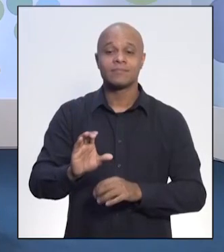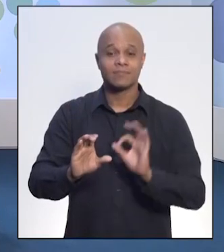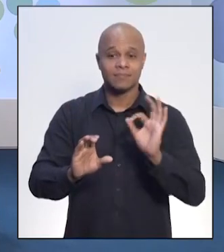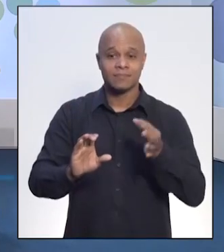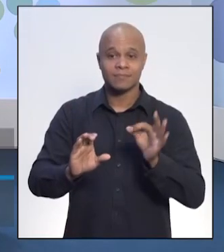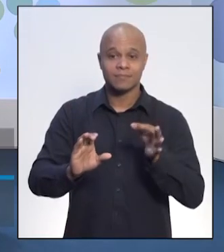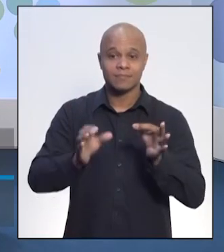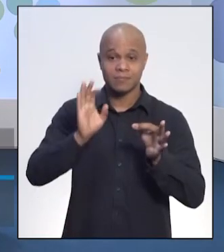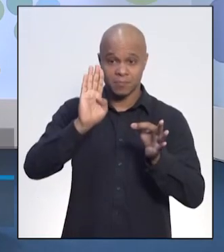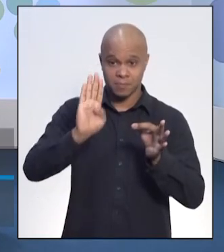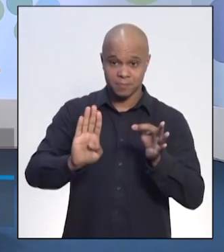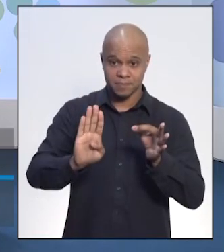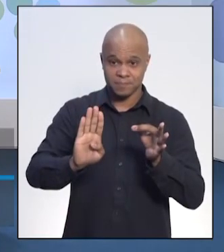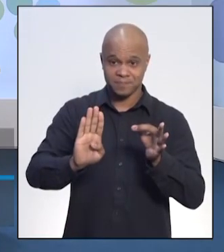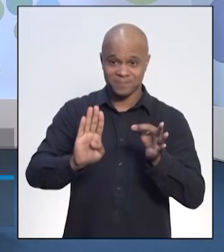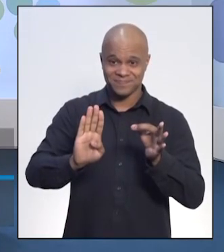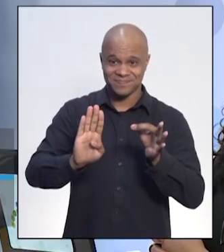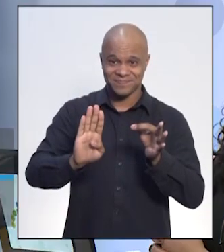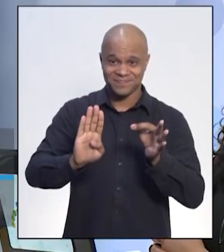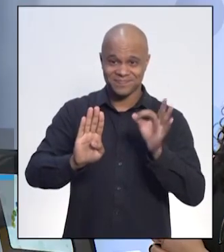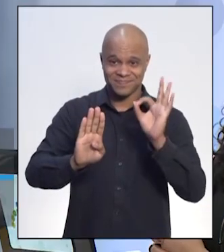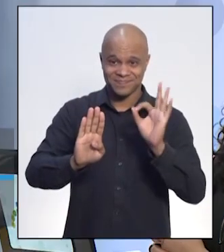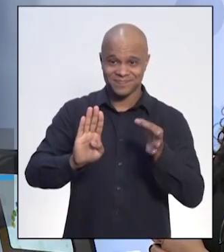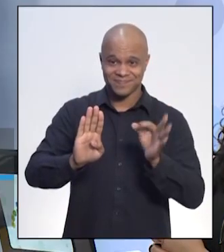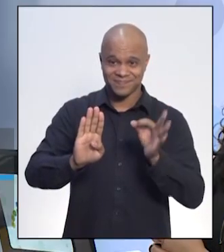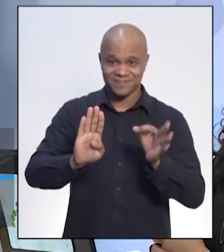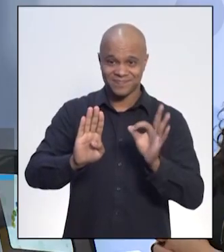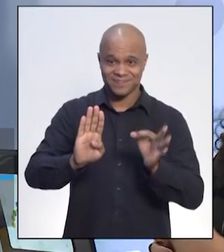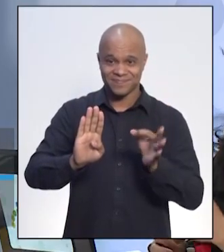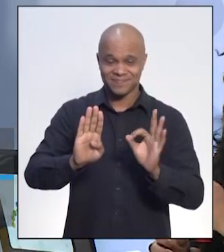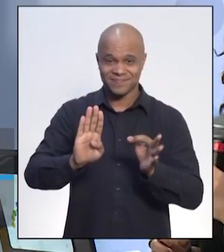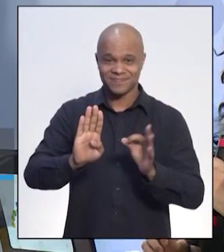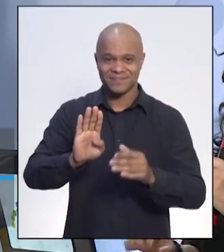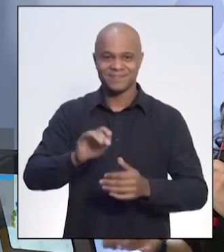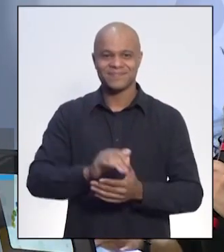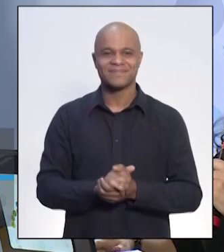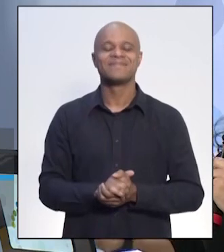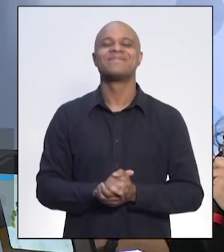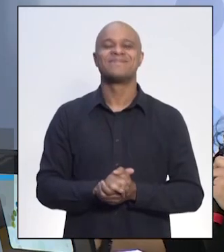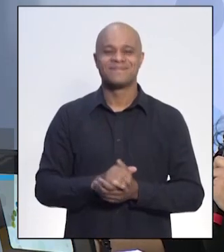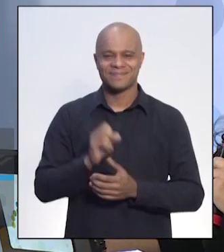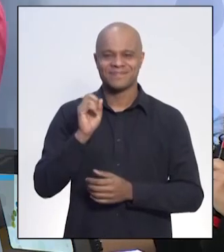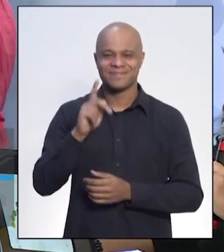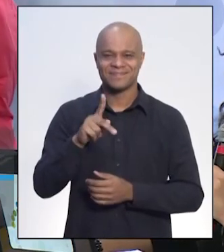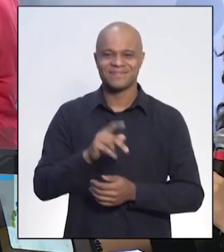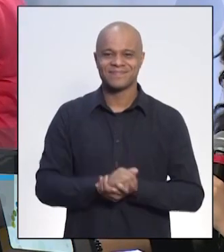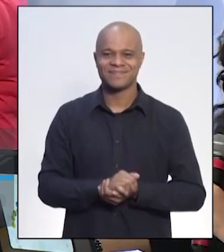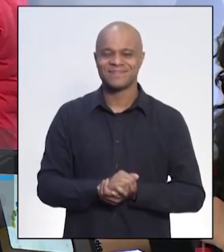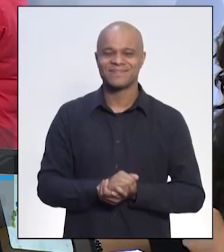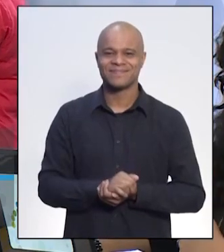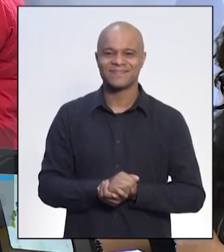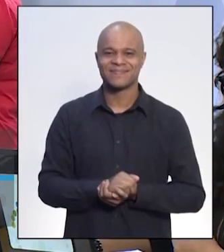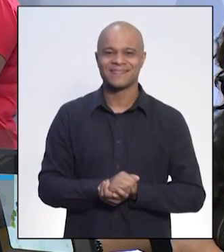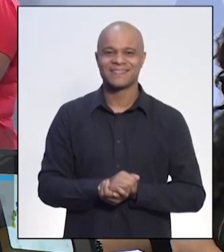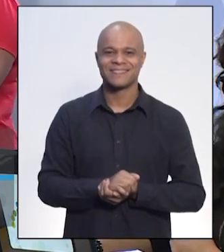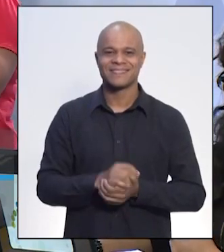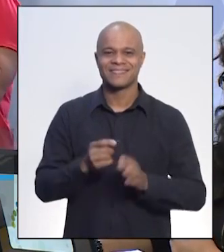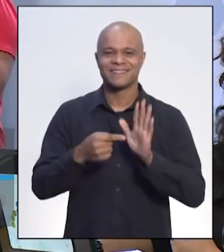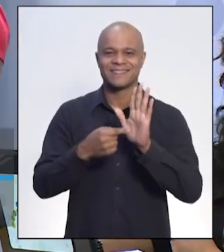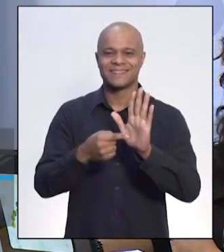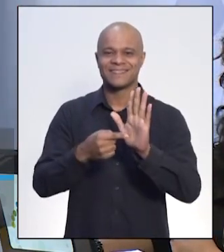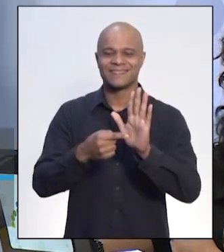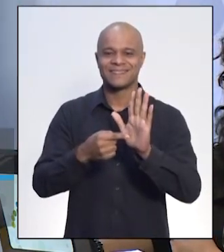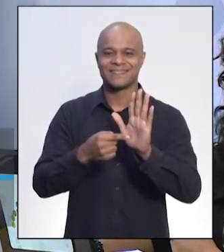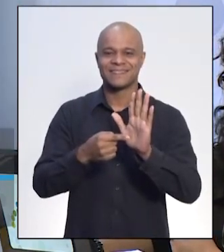X 2 mais e Y 3 menos. Certo? Vou colocar para vocês aí na tela